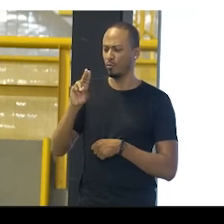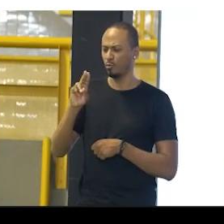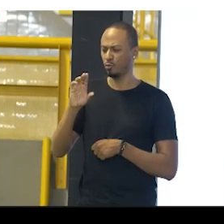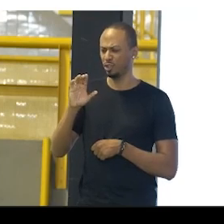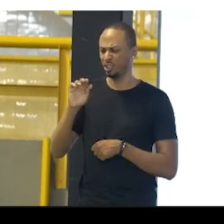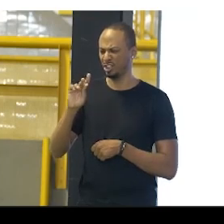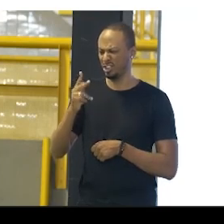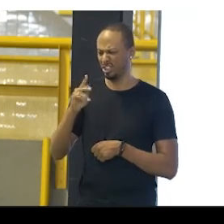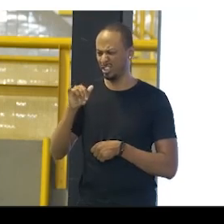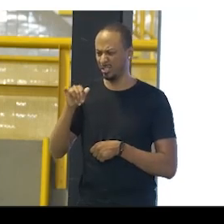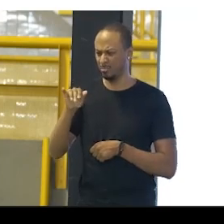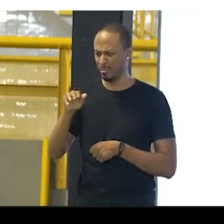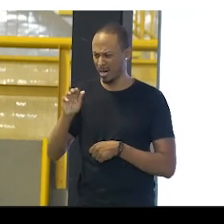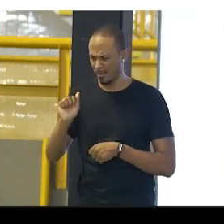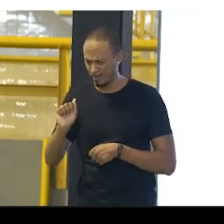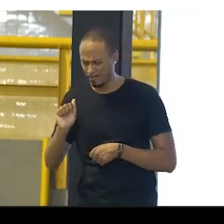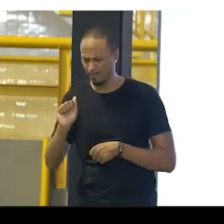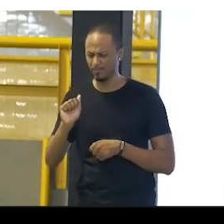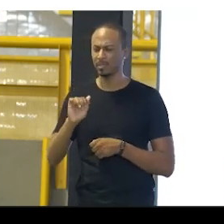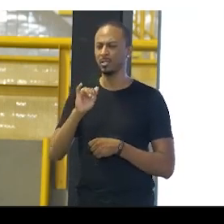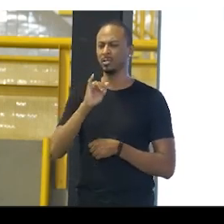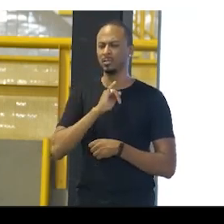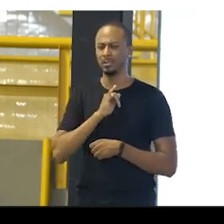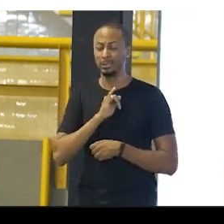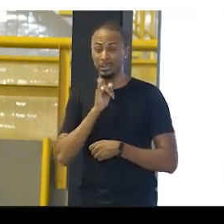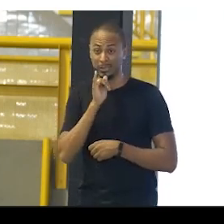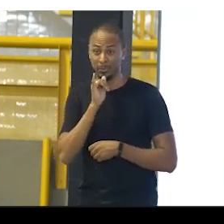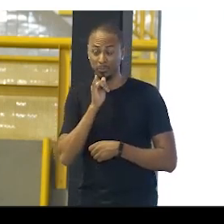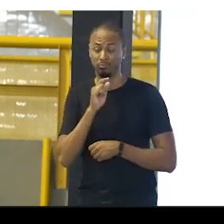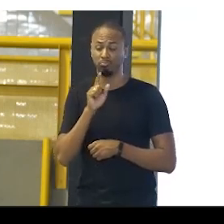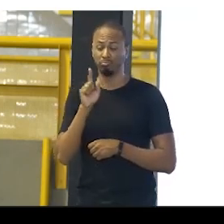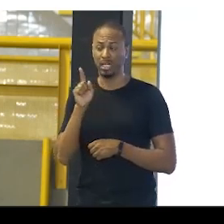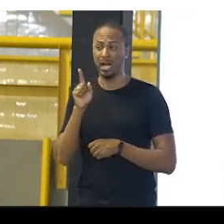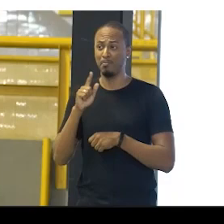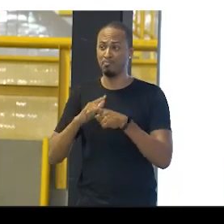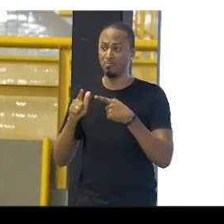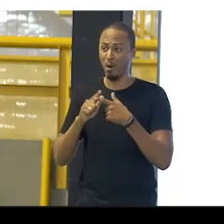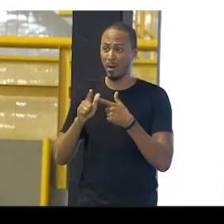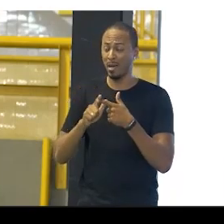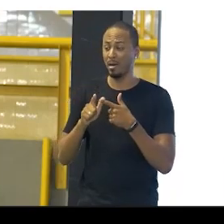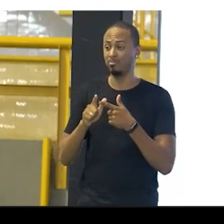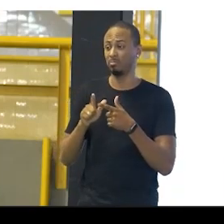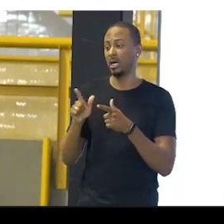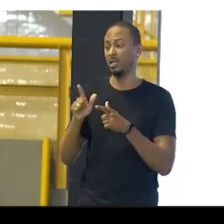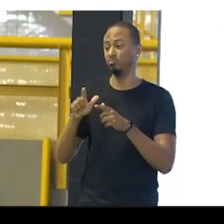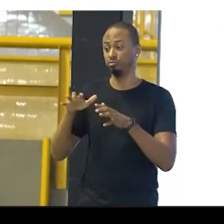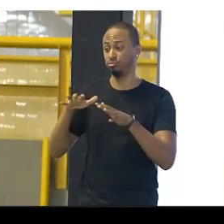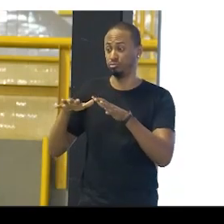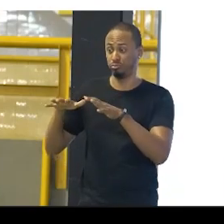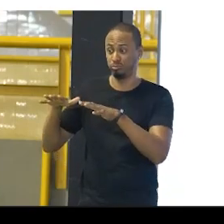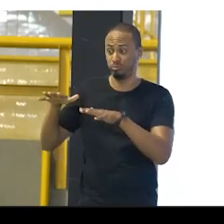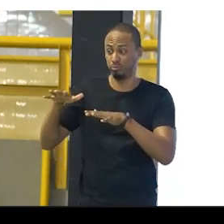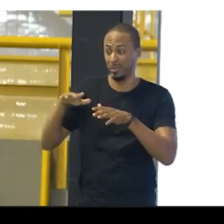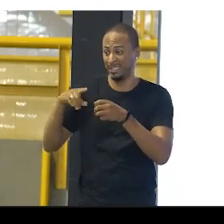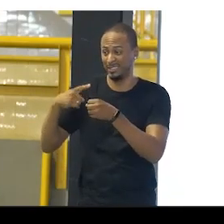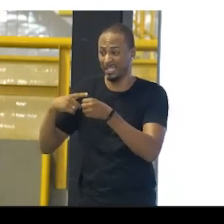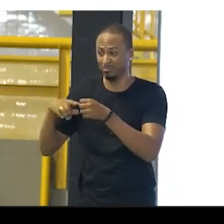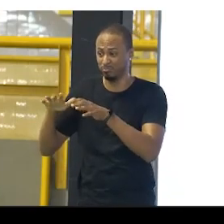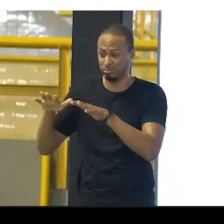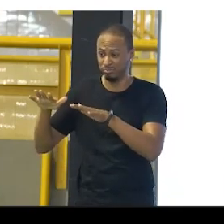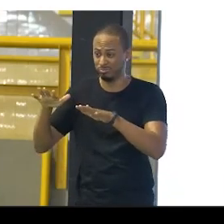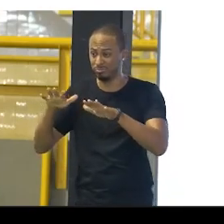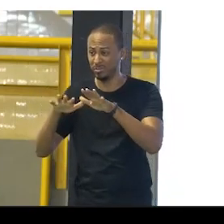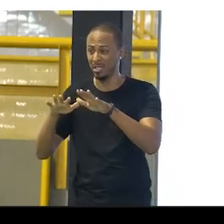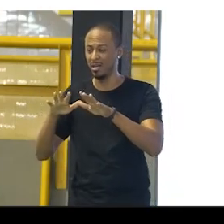25 usinas nucleares, nós temos 3. Tá? Mas essas 3 usinas operam e produzem e fazem